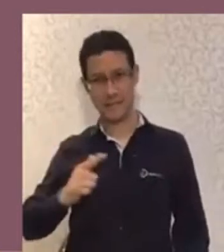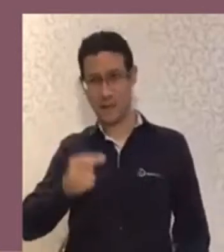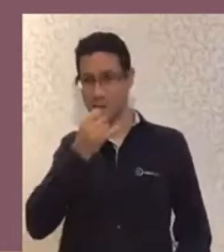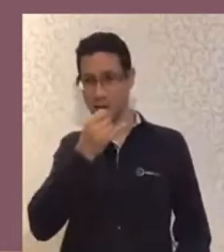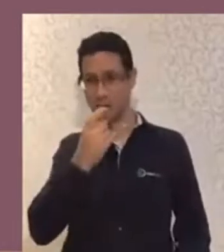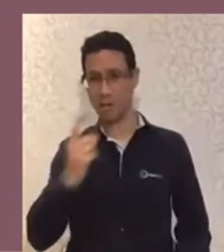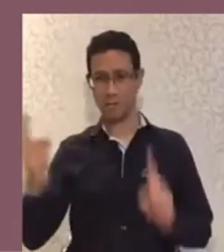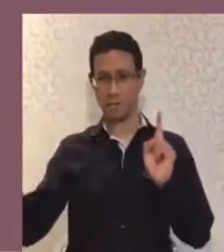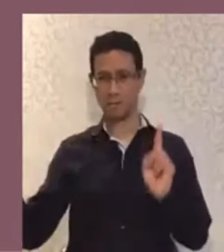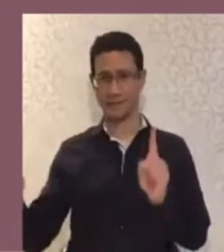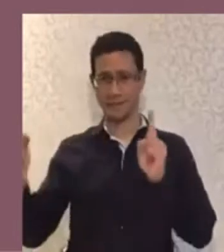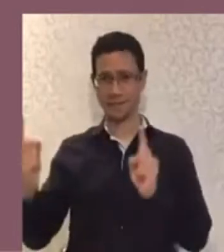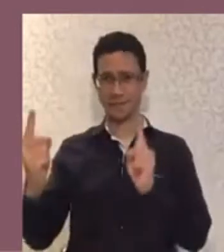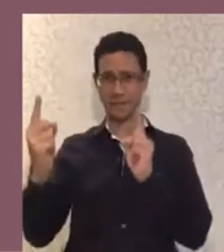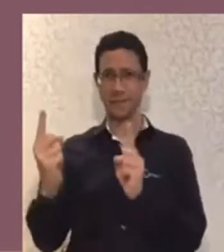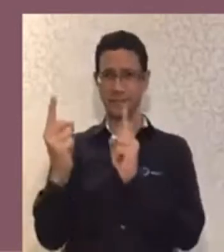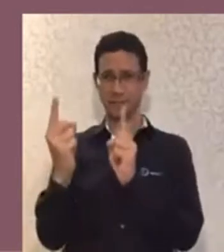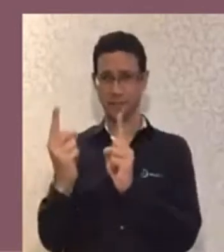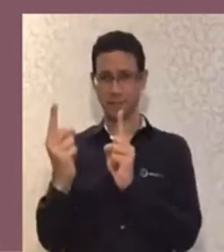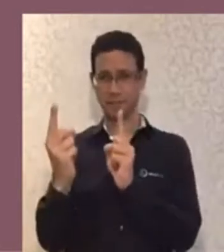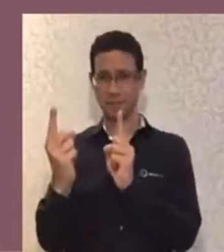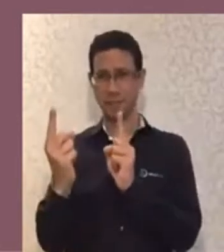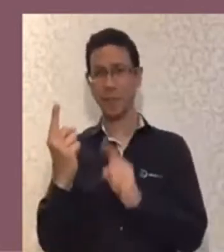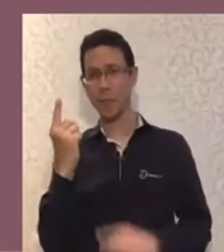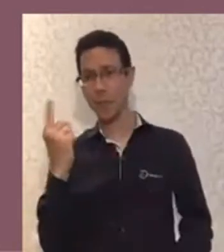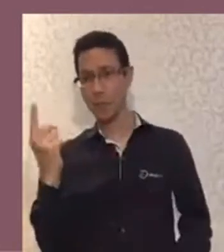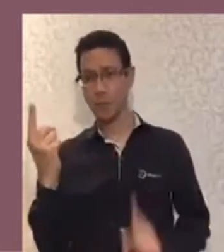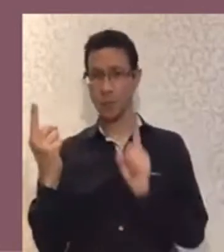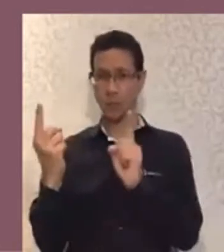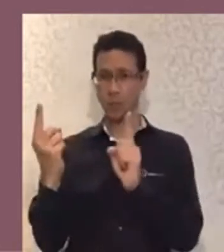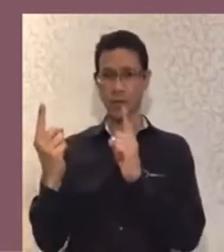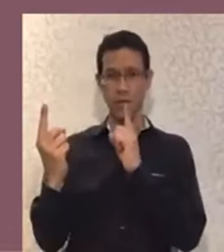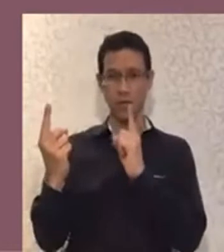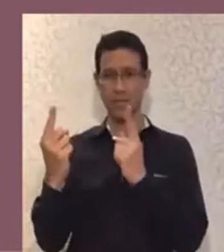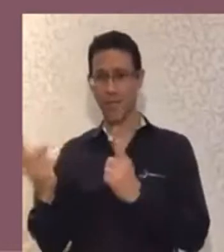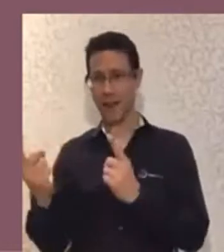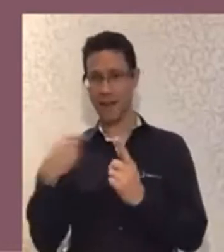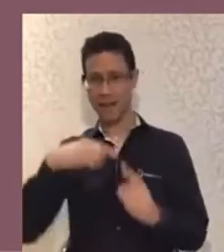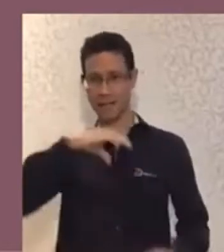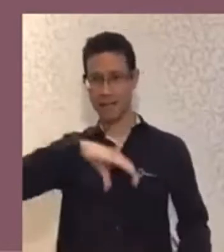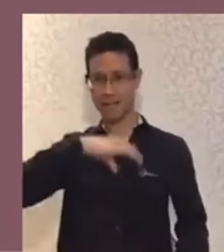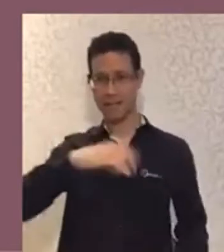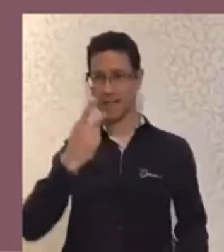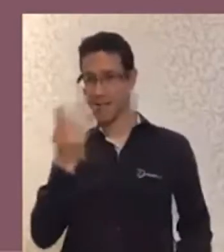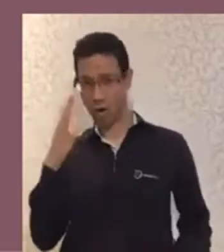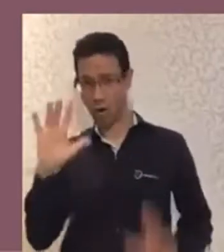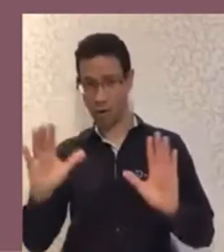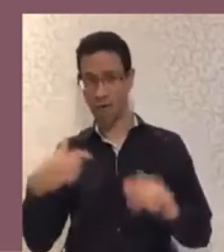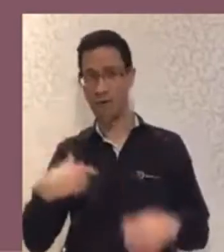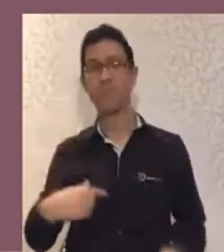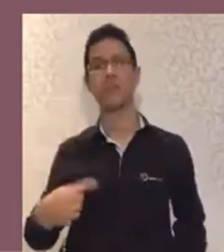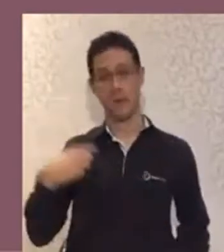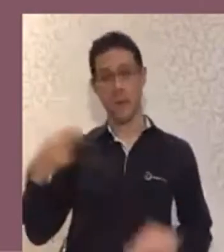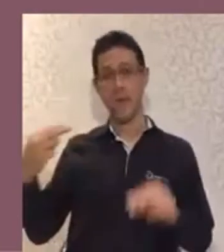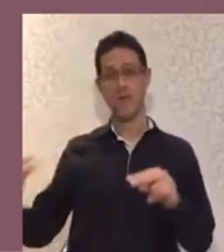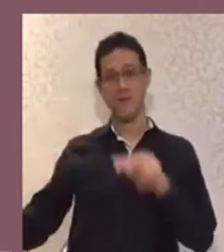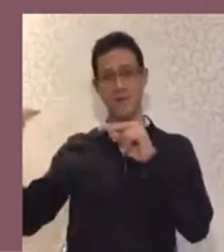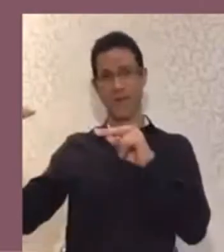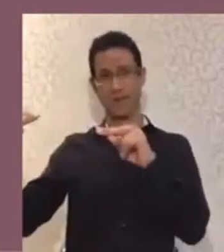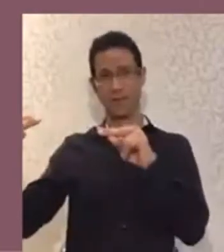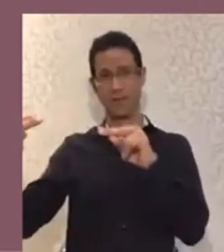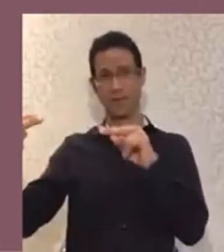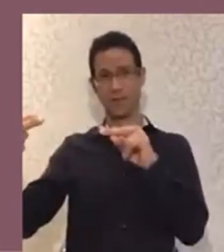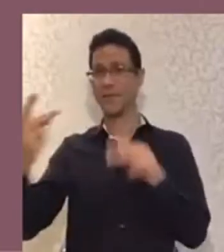cruzam, um diz para o outro, vou dizer em português, eu estou te vendo, seria o nosso oi,